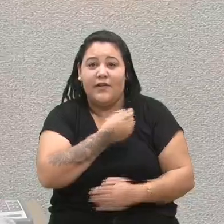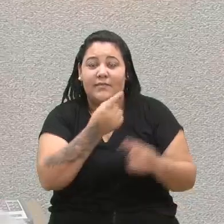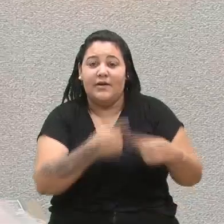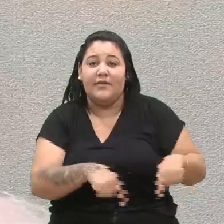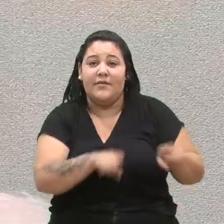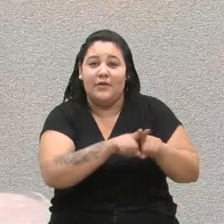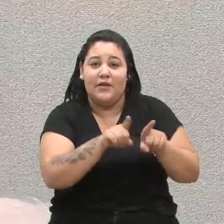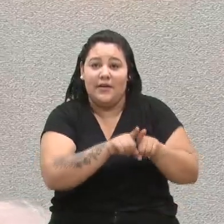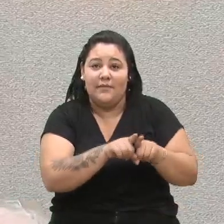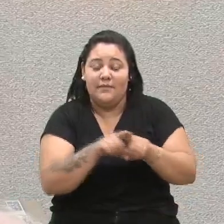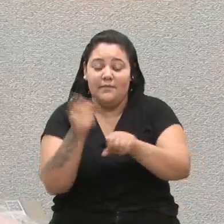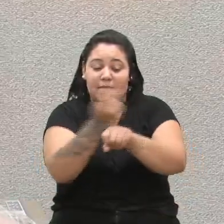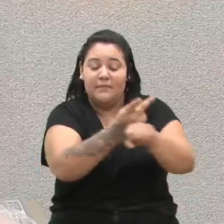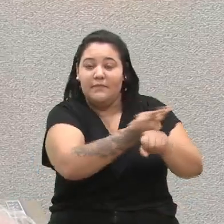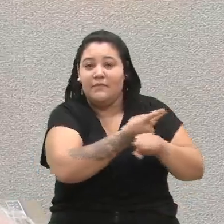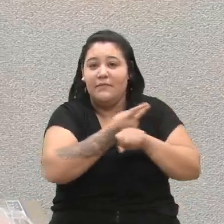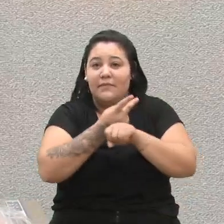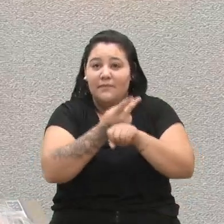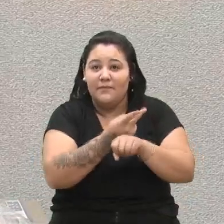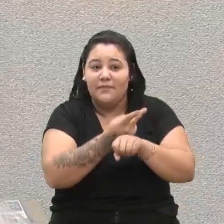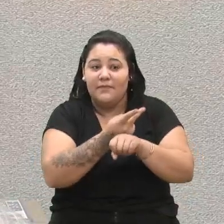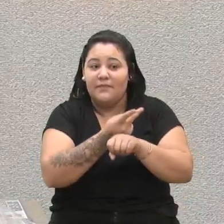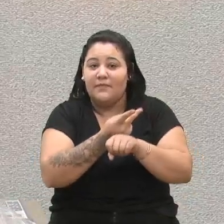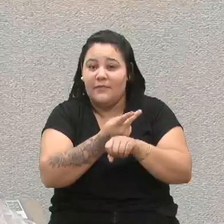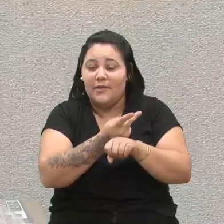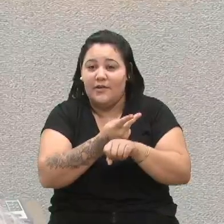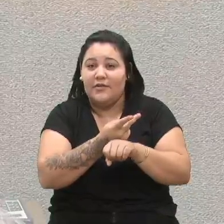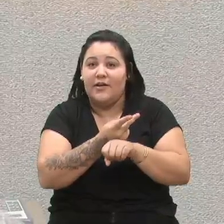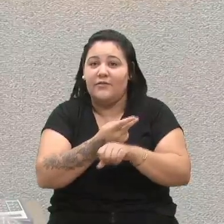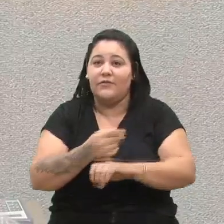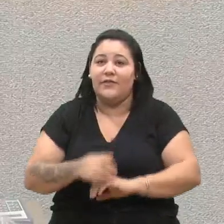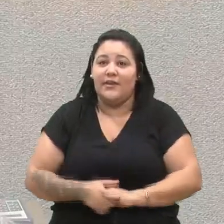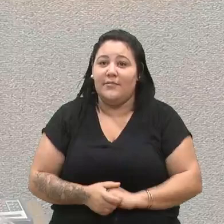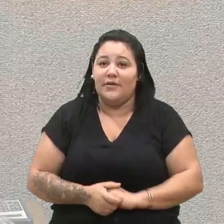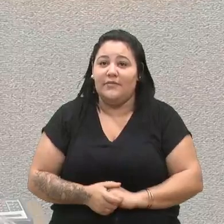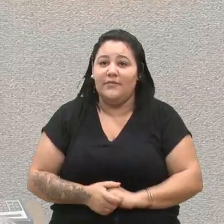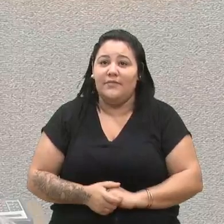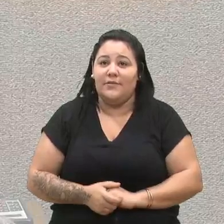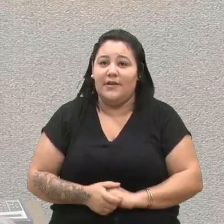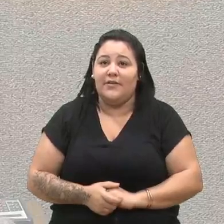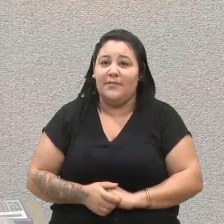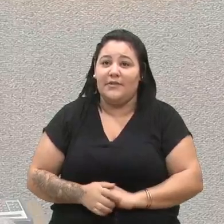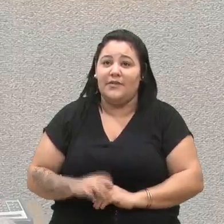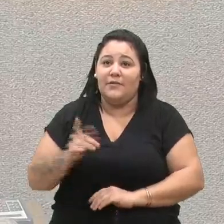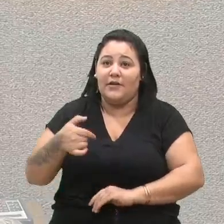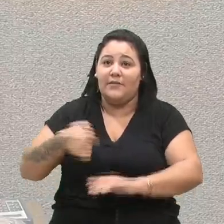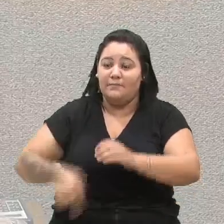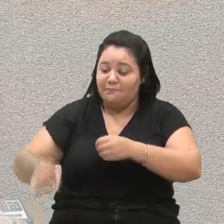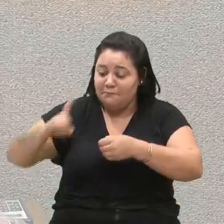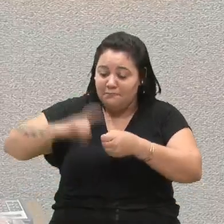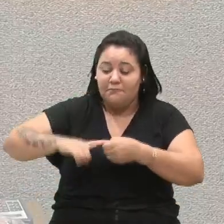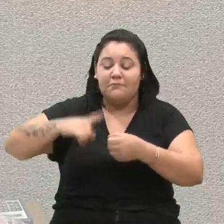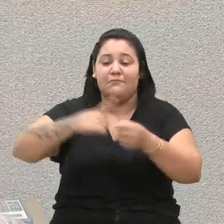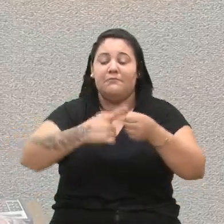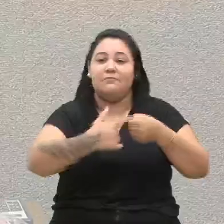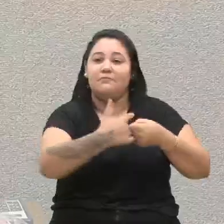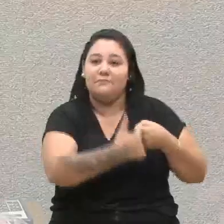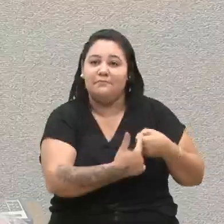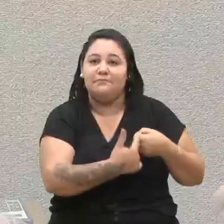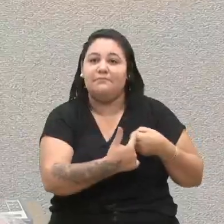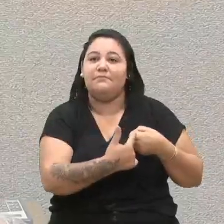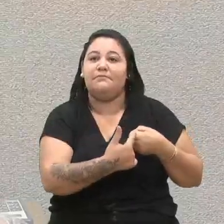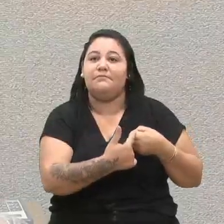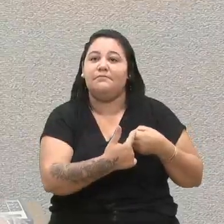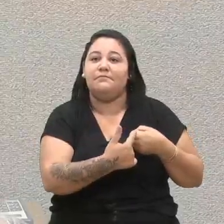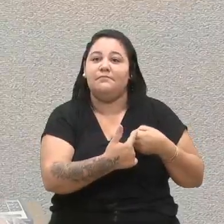do momento que ele buscou Caxias do Sul, batalhou a vida dele, ele deu o retorno para a cidade. Ele deu o